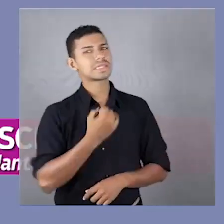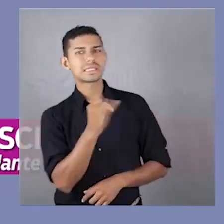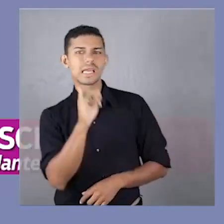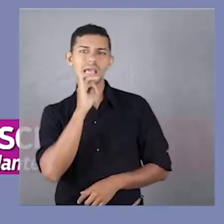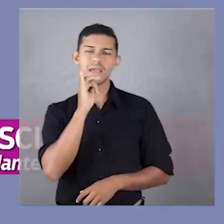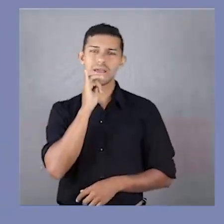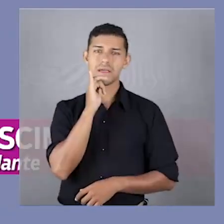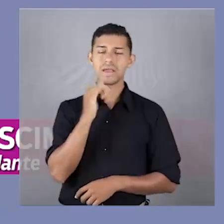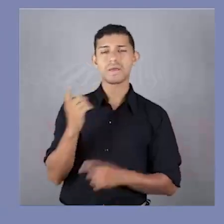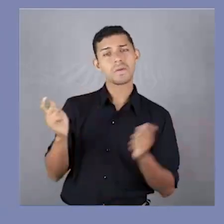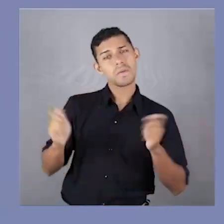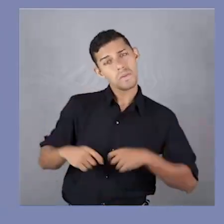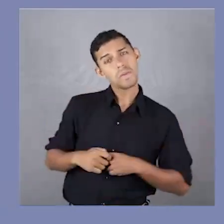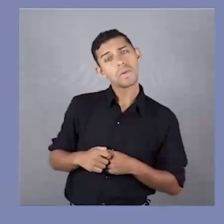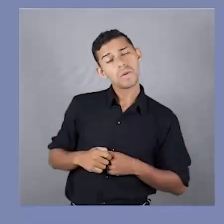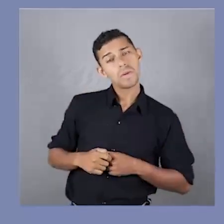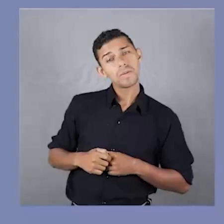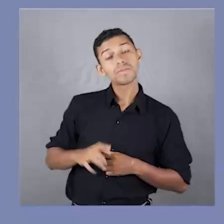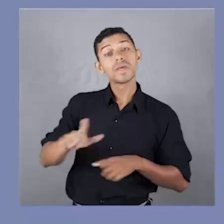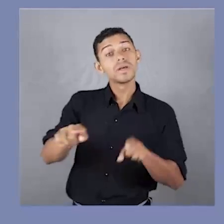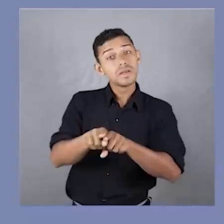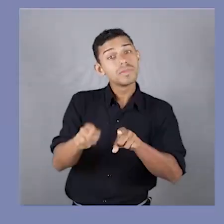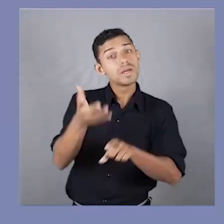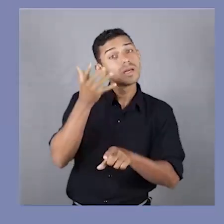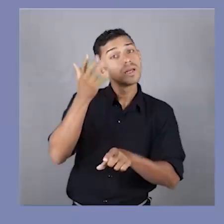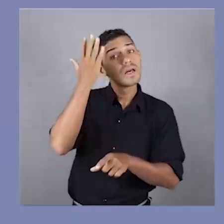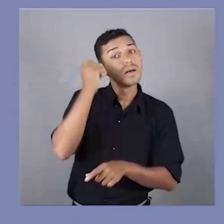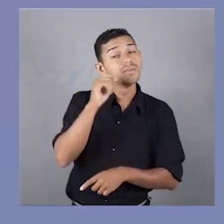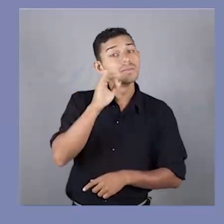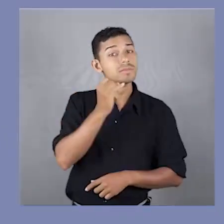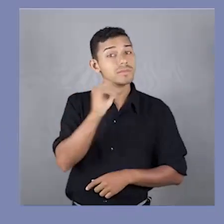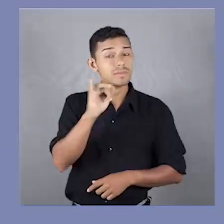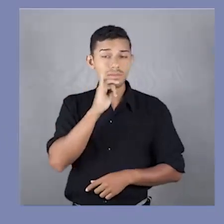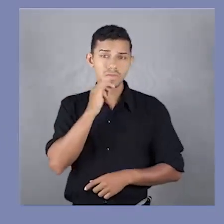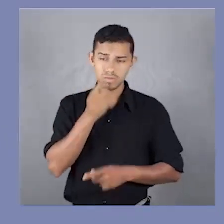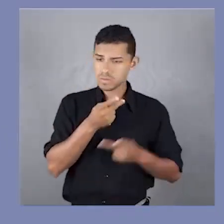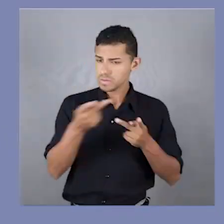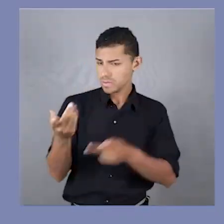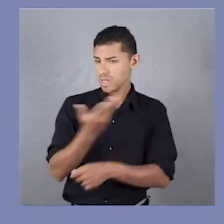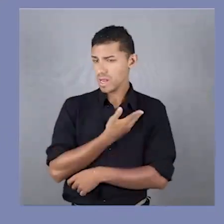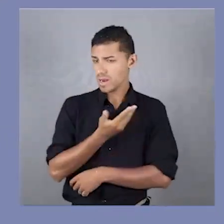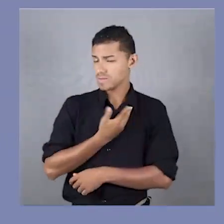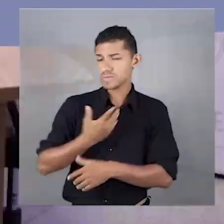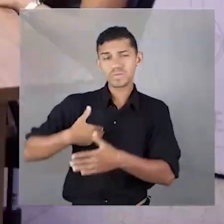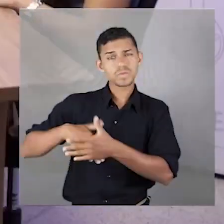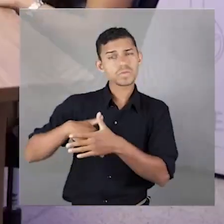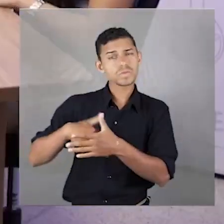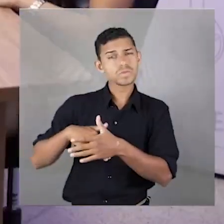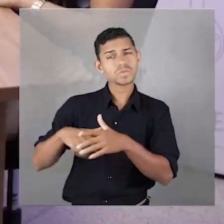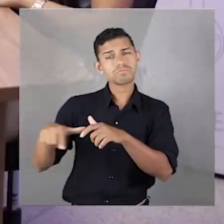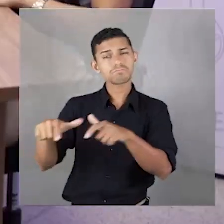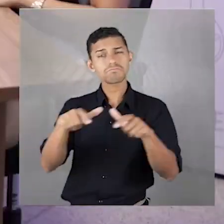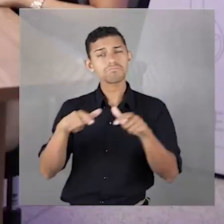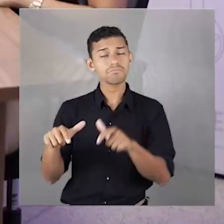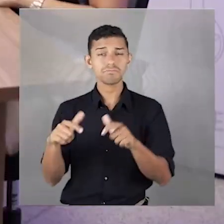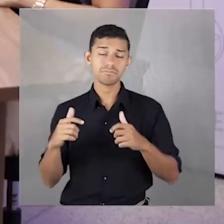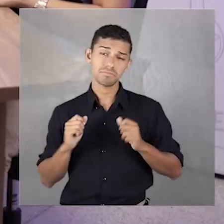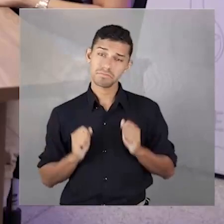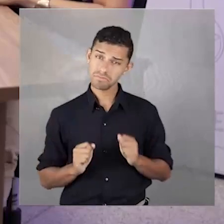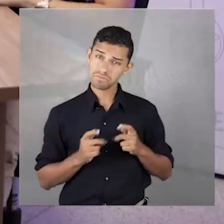que o governador mora lá? Eu também quero saber se eu posso levar meus amigos para jogar bola nos parques. E aí,